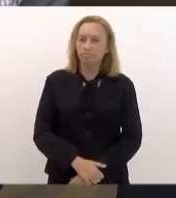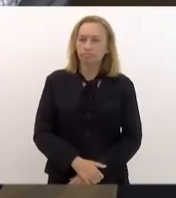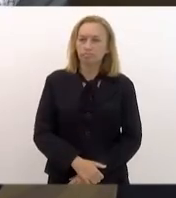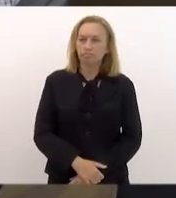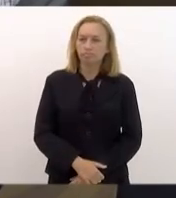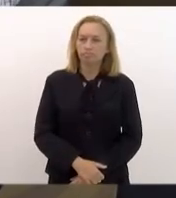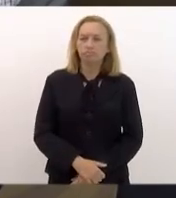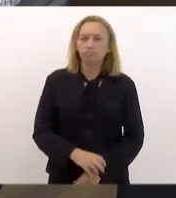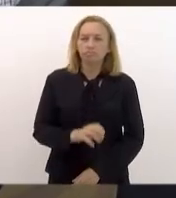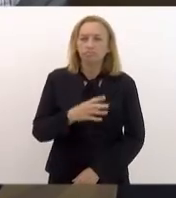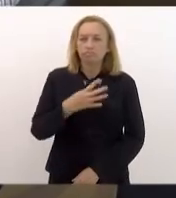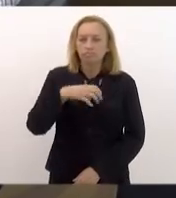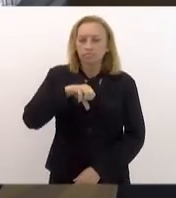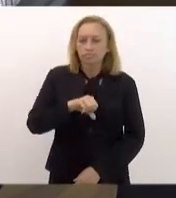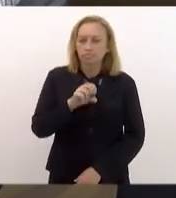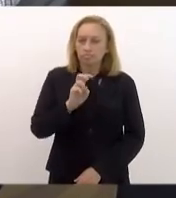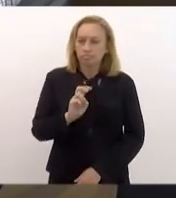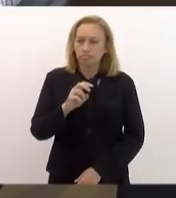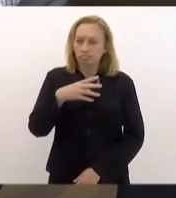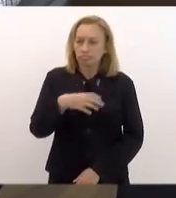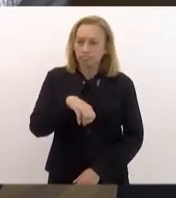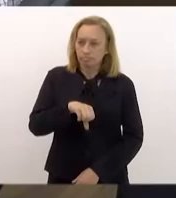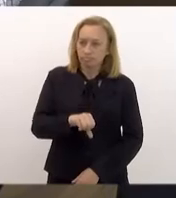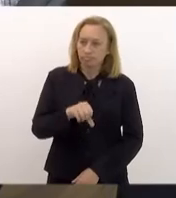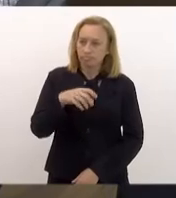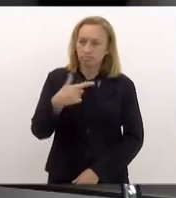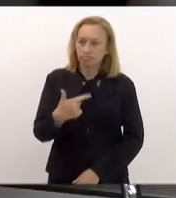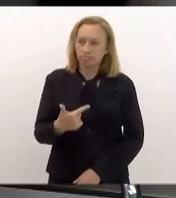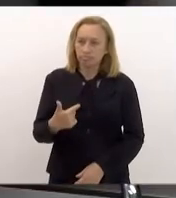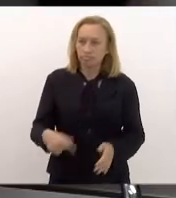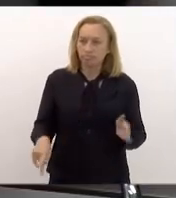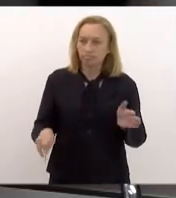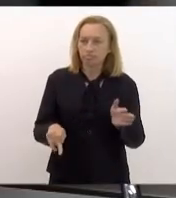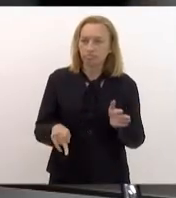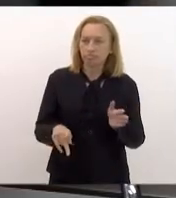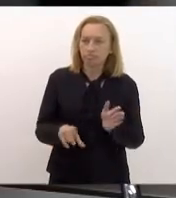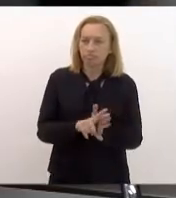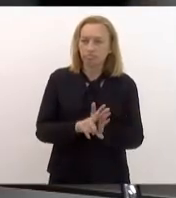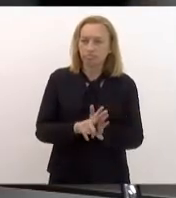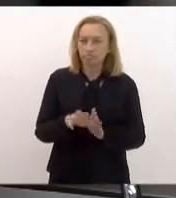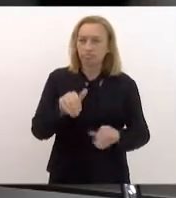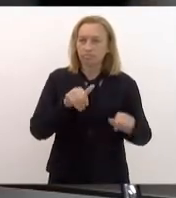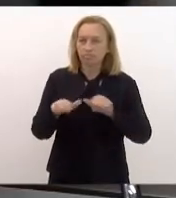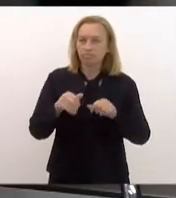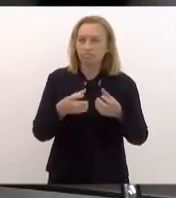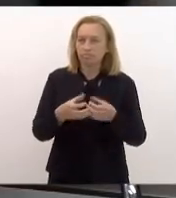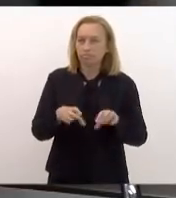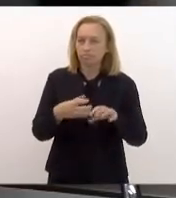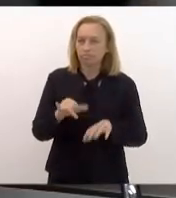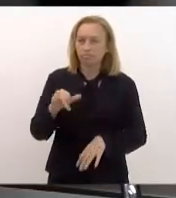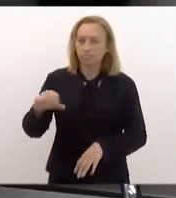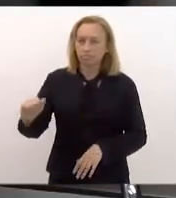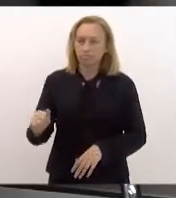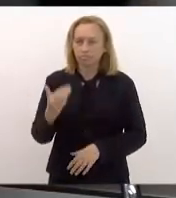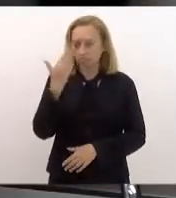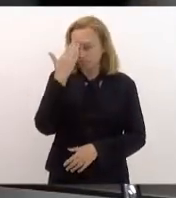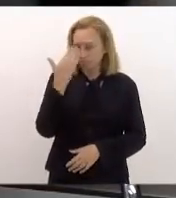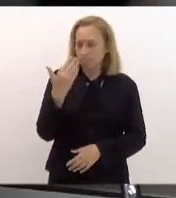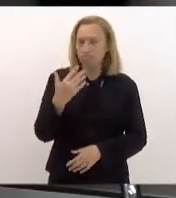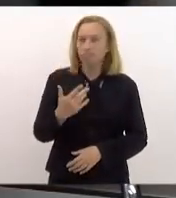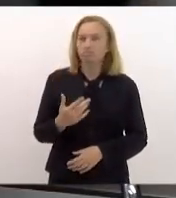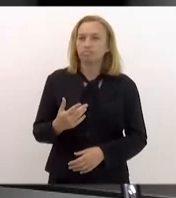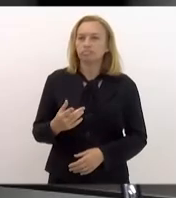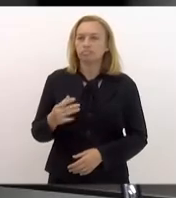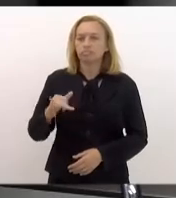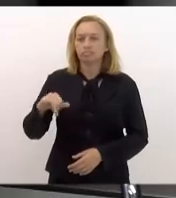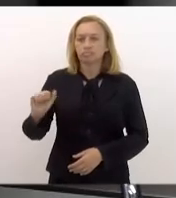a 9592, né, que é a lei de chamamento dos concursados do INEA. Isso. Então, é um agradecimento aqui formal à INEA,